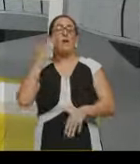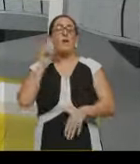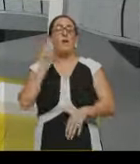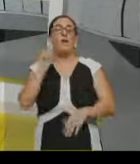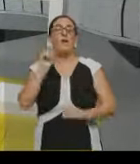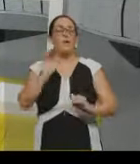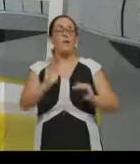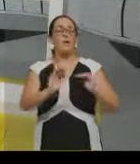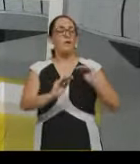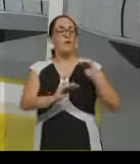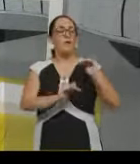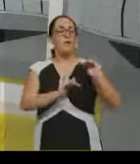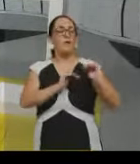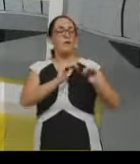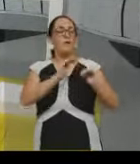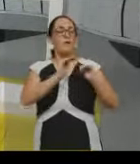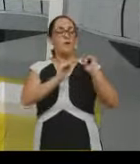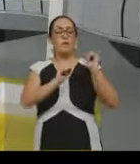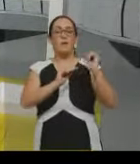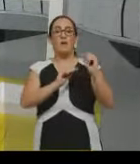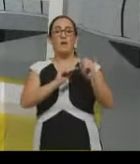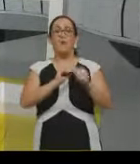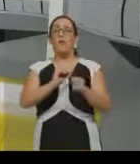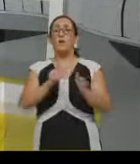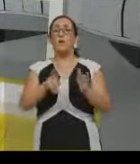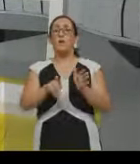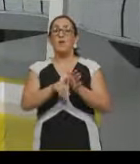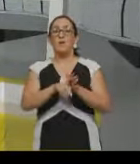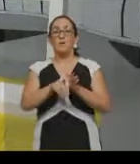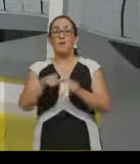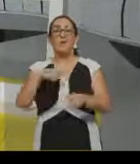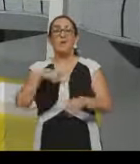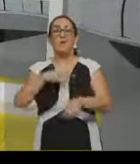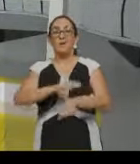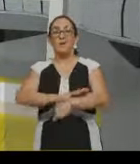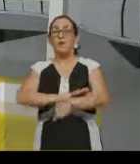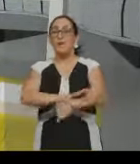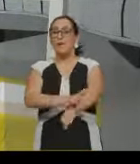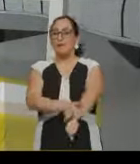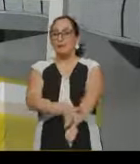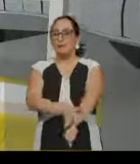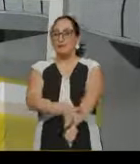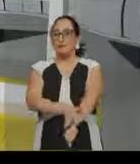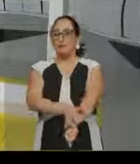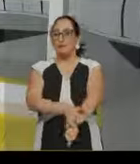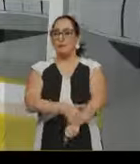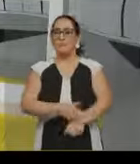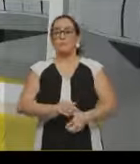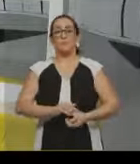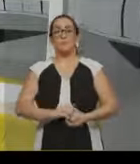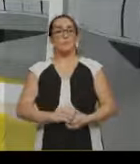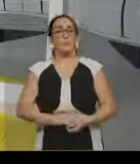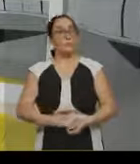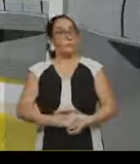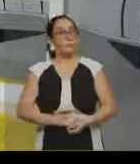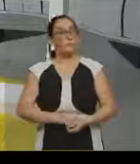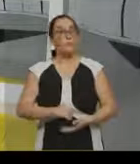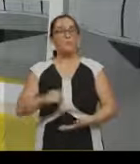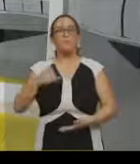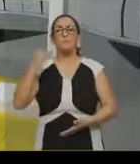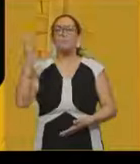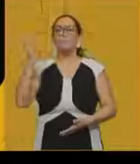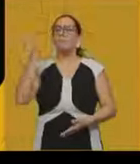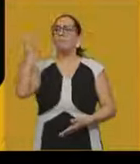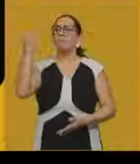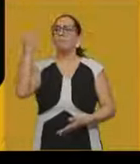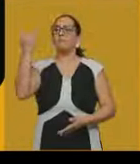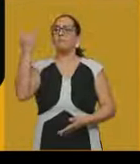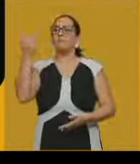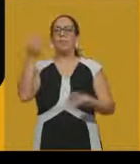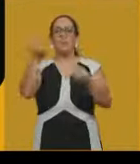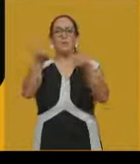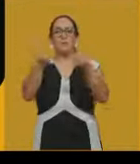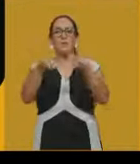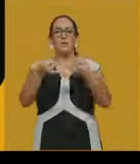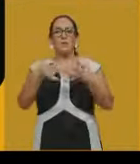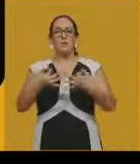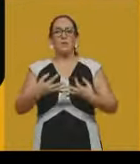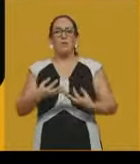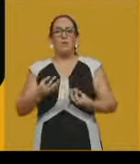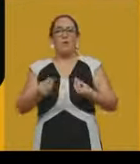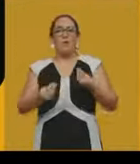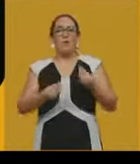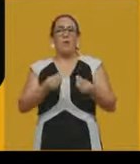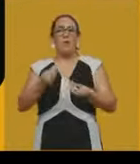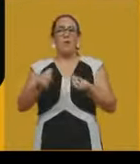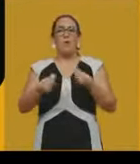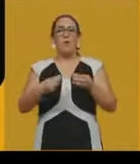entende o crescimento das práticas discriminatórias, né? Bom, é importante a gente falar como que acontece, né, como que a